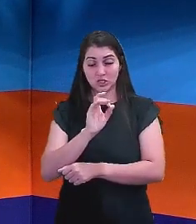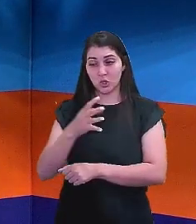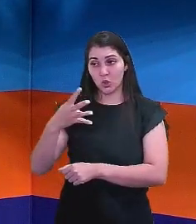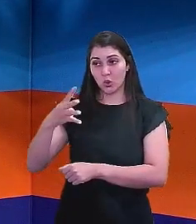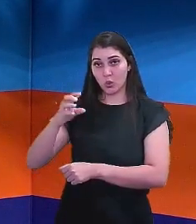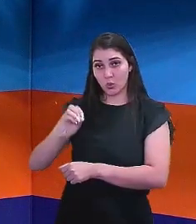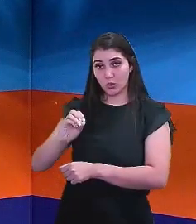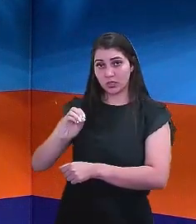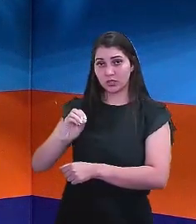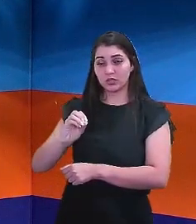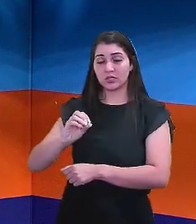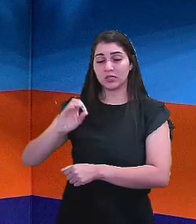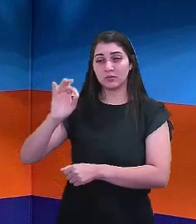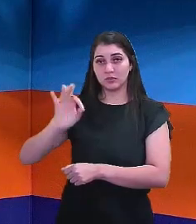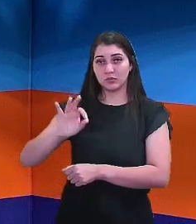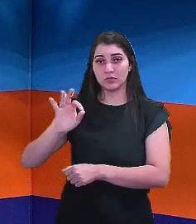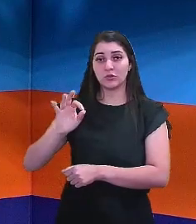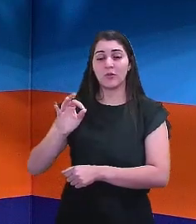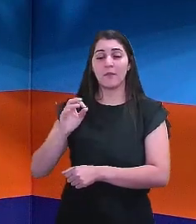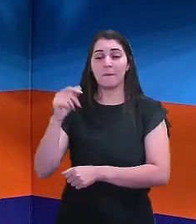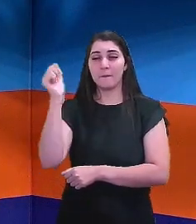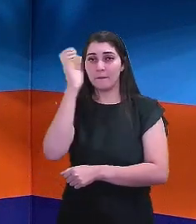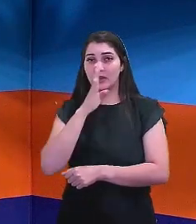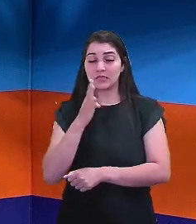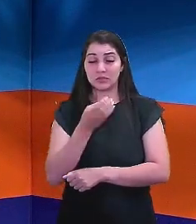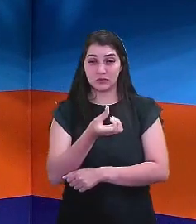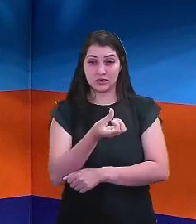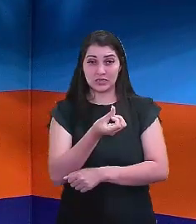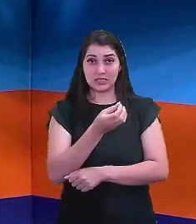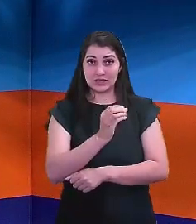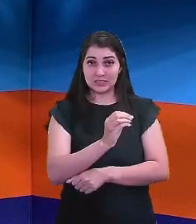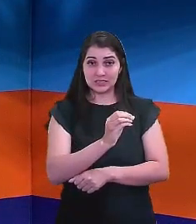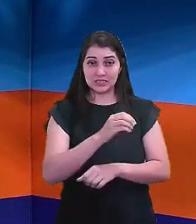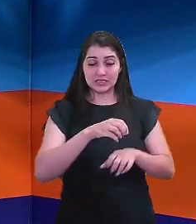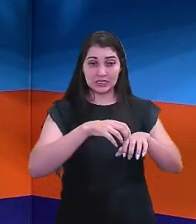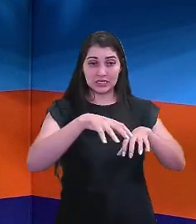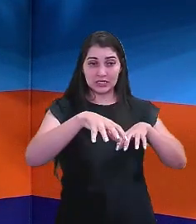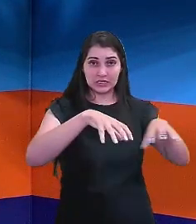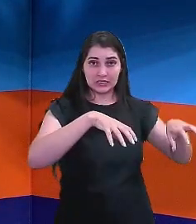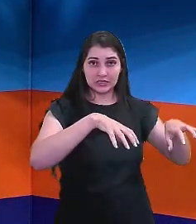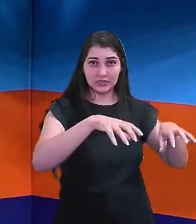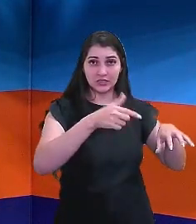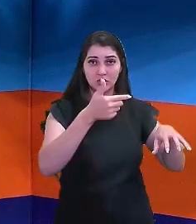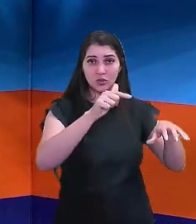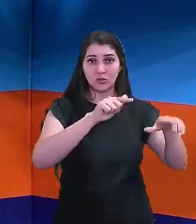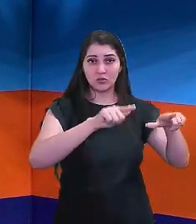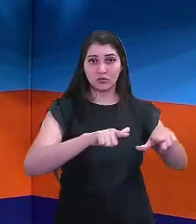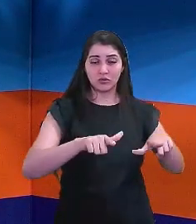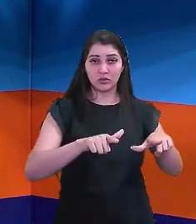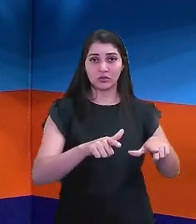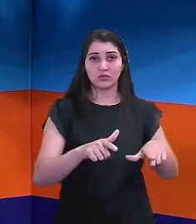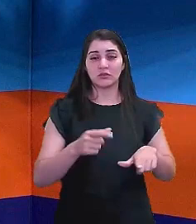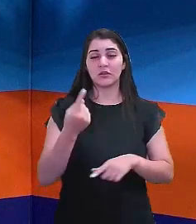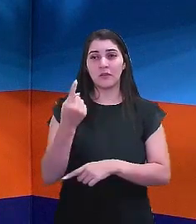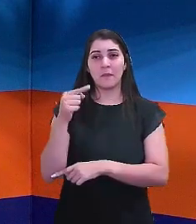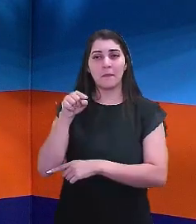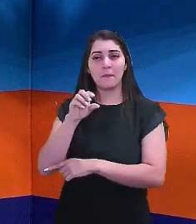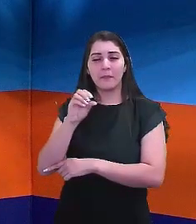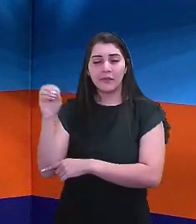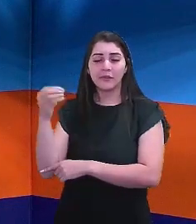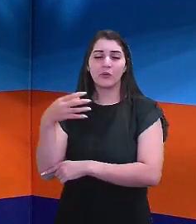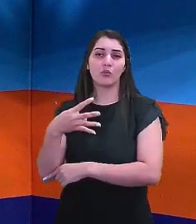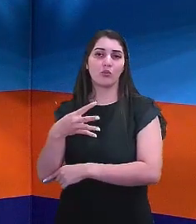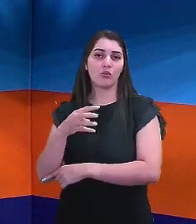era dissipado em outros locais. Veja a quantidade. Para vocês terem uma noção maior, da cada 1.400 e assim